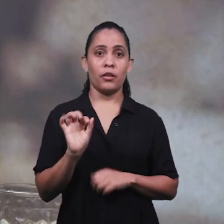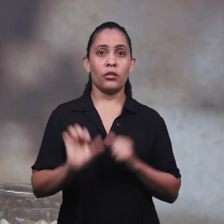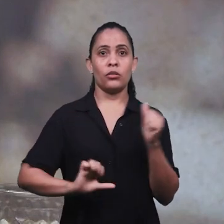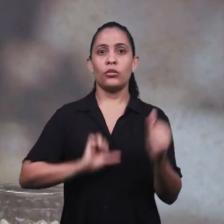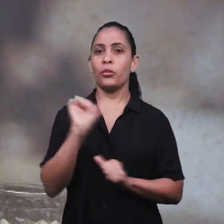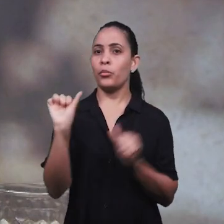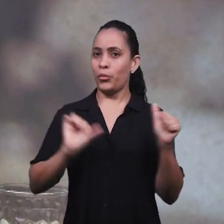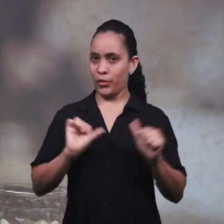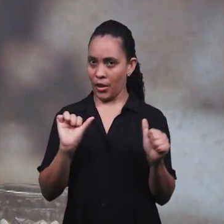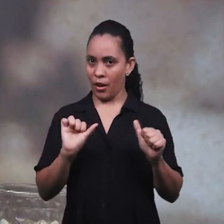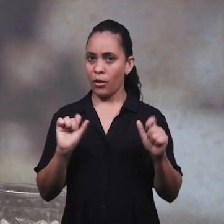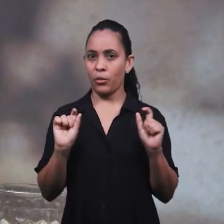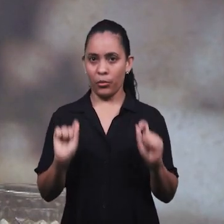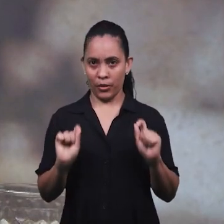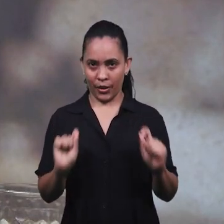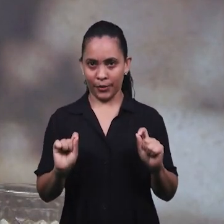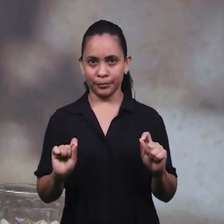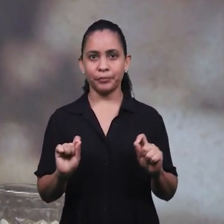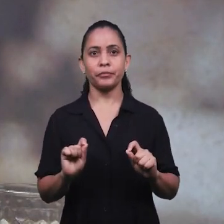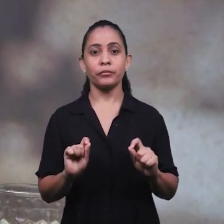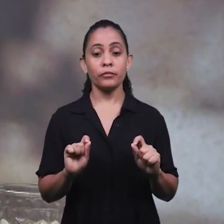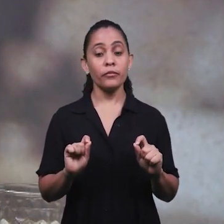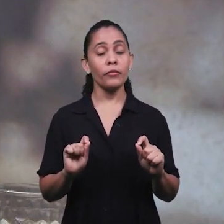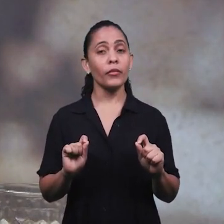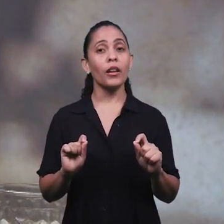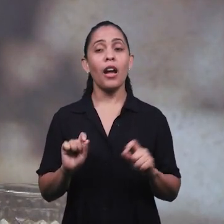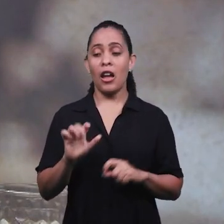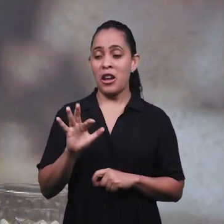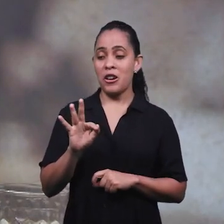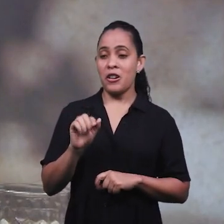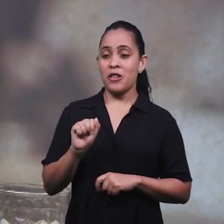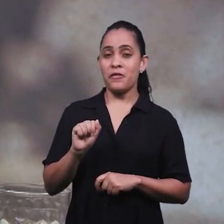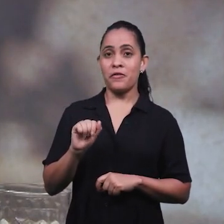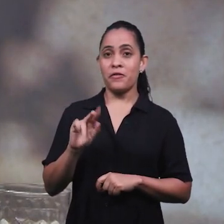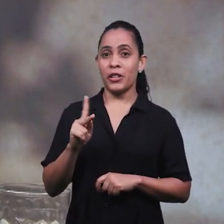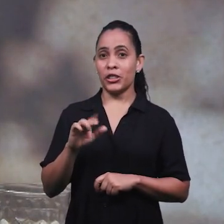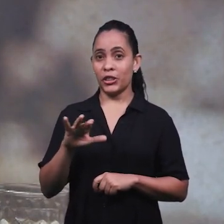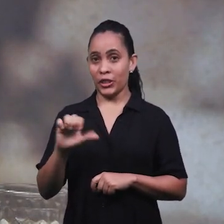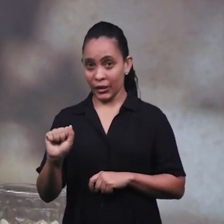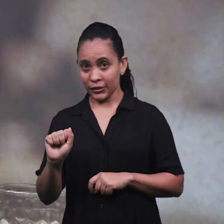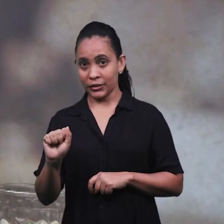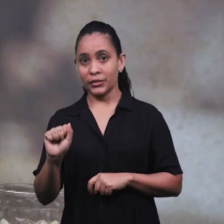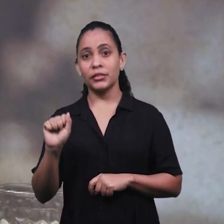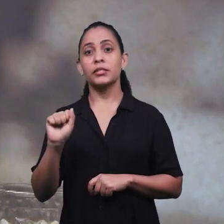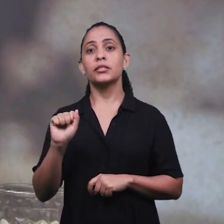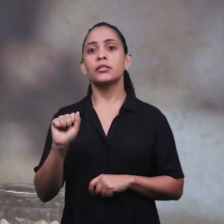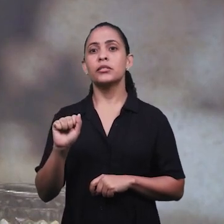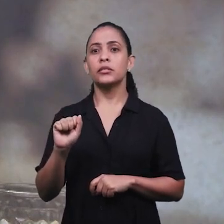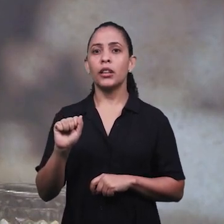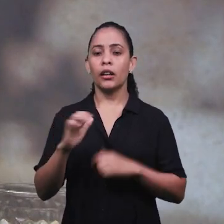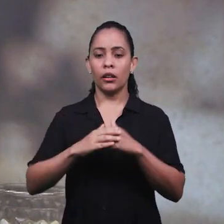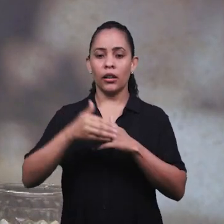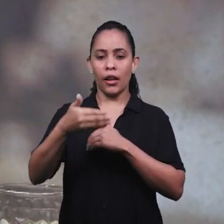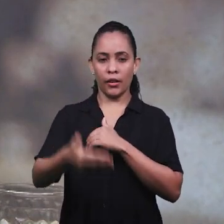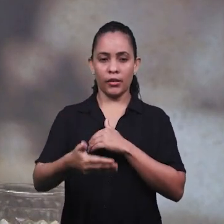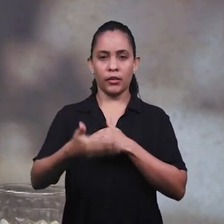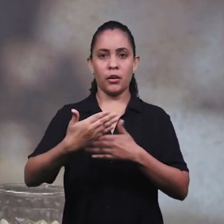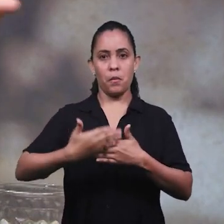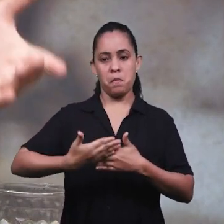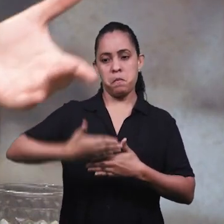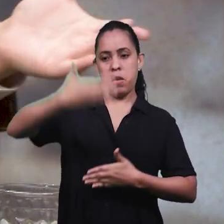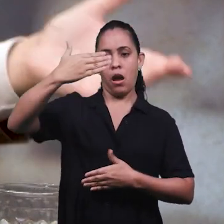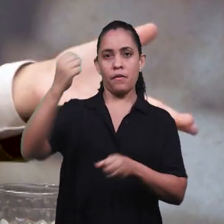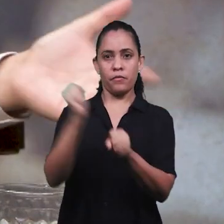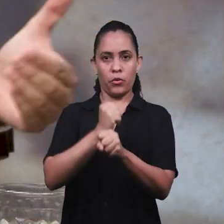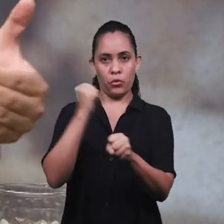fachada externa do condomínio. Isso é importante. Isso é bem interessante, porque o condomínio ele tem um padrão visual estético único, que foi